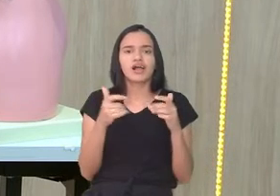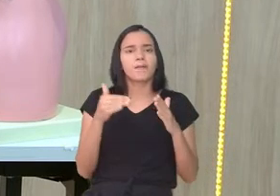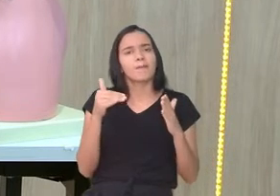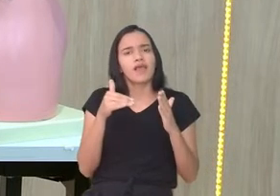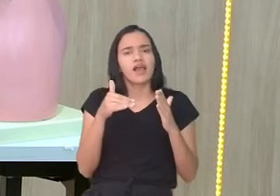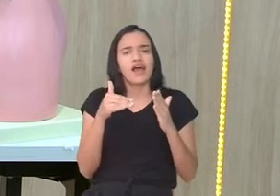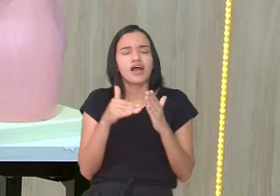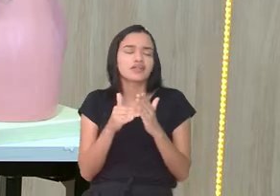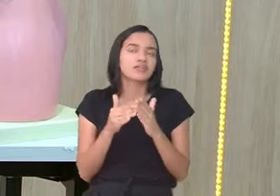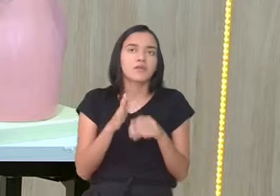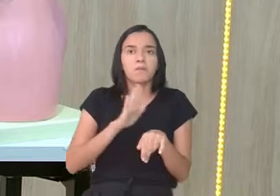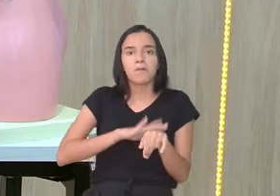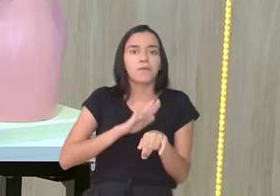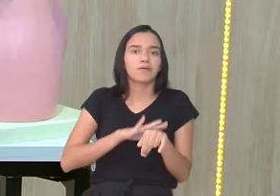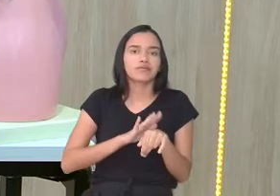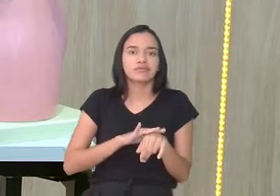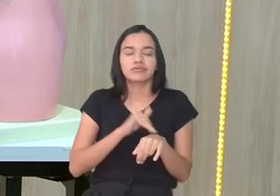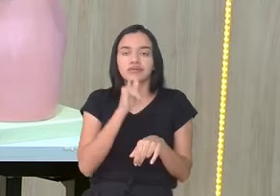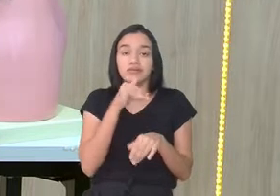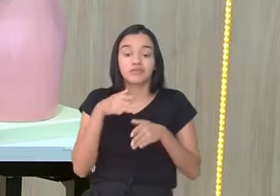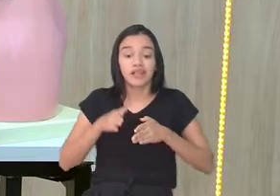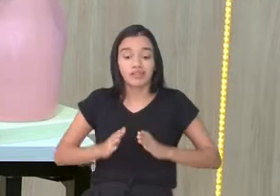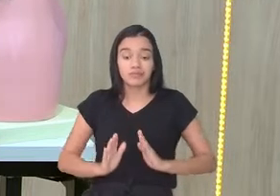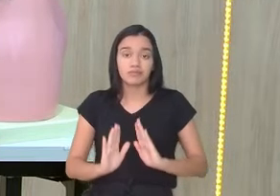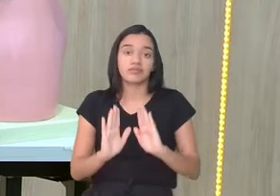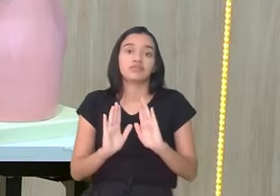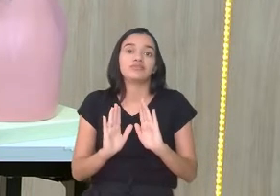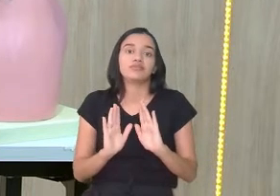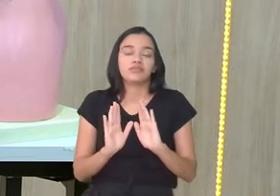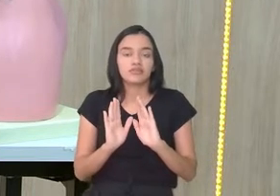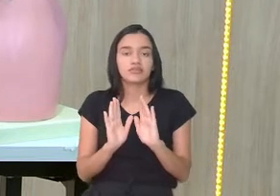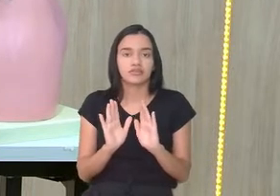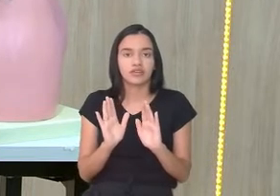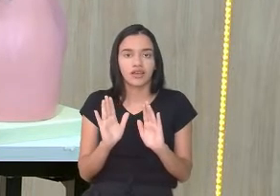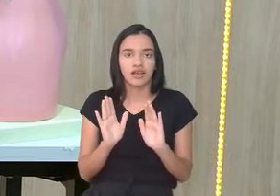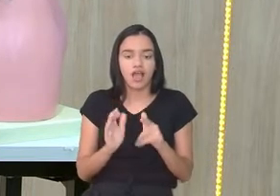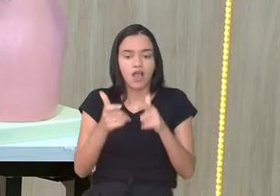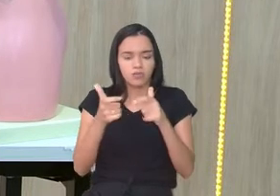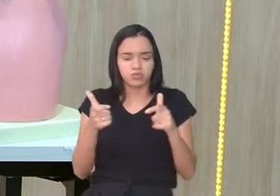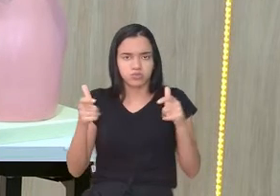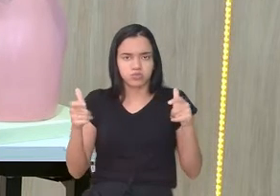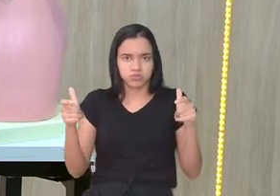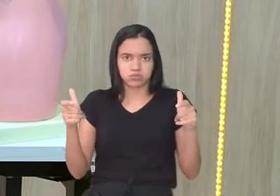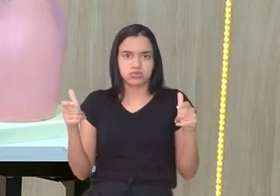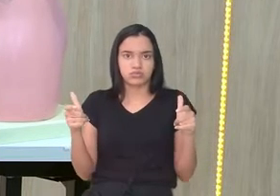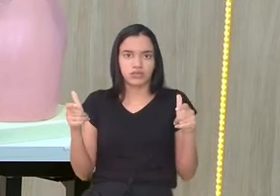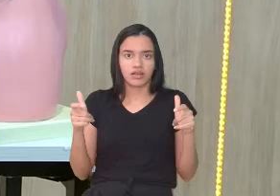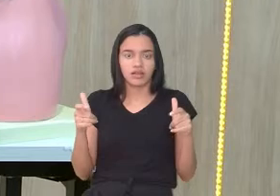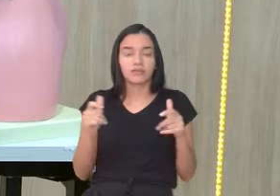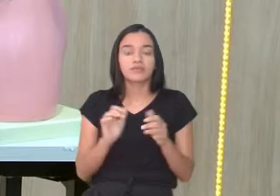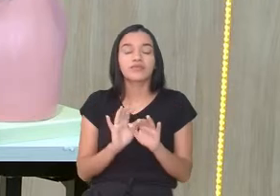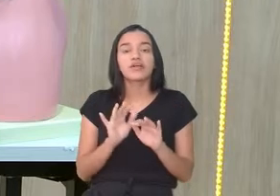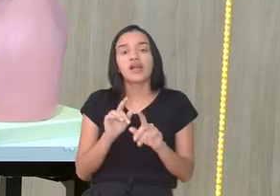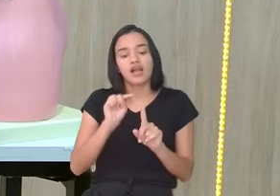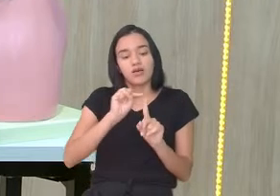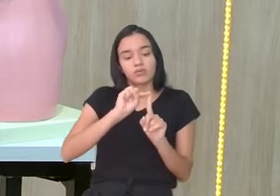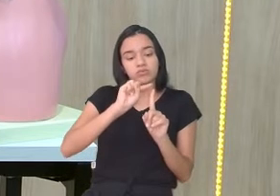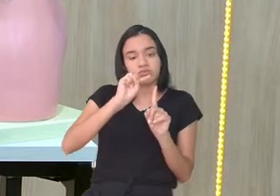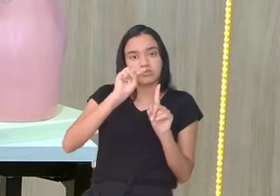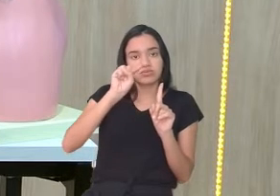até chegar o momento do nascimento da criança, não é? A criança vai sendo formada e